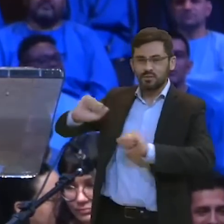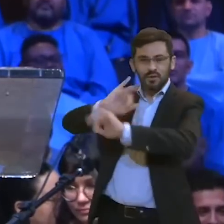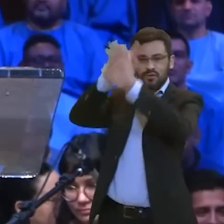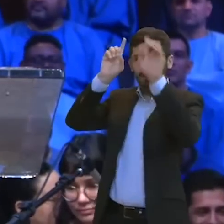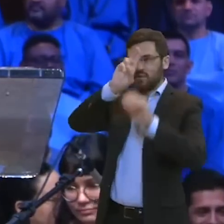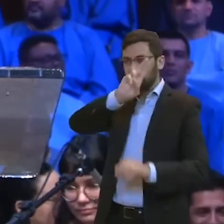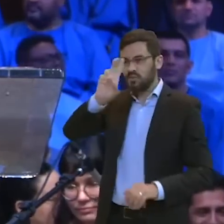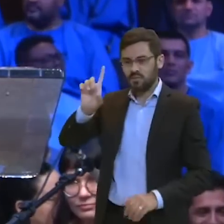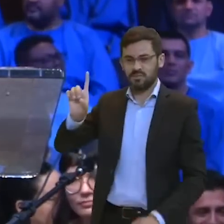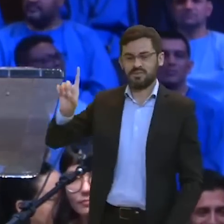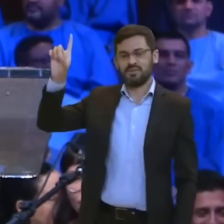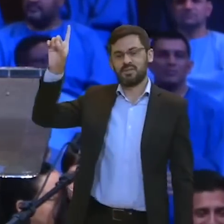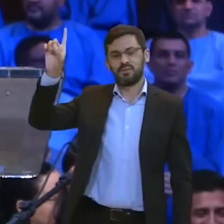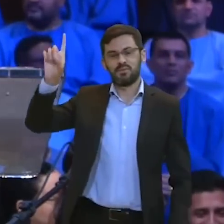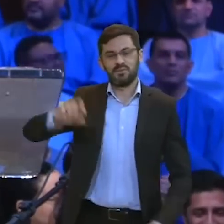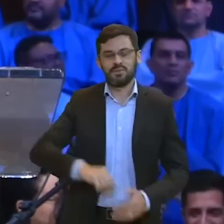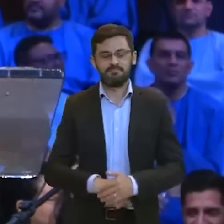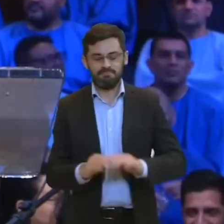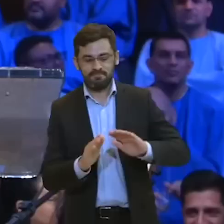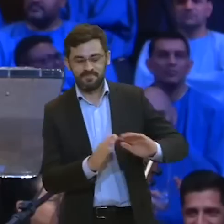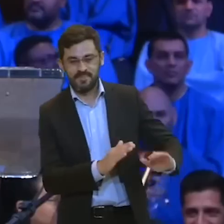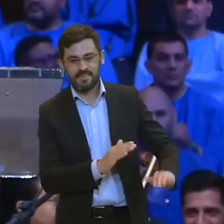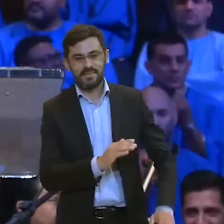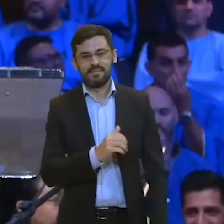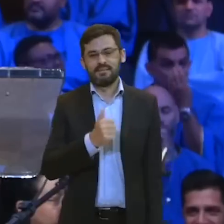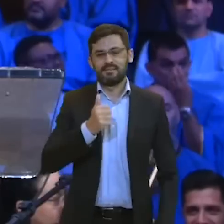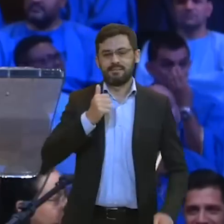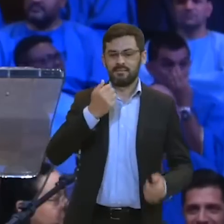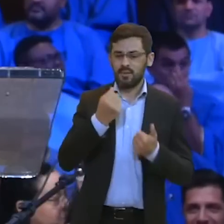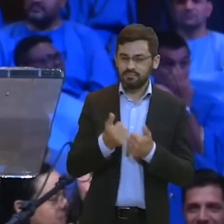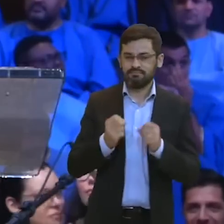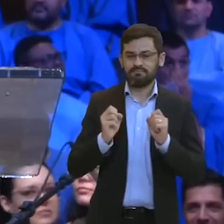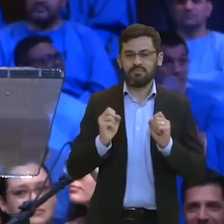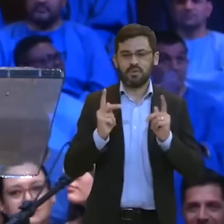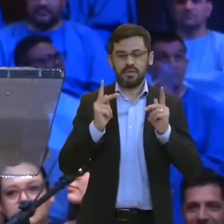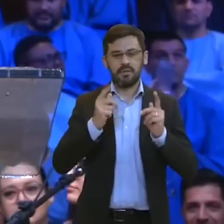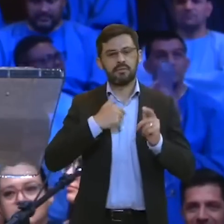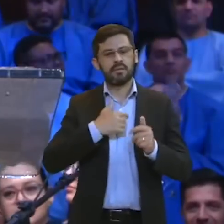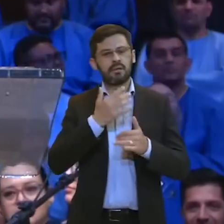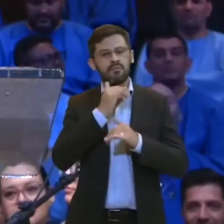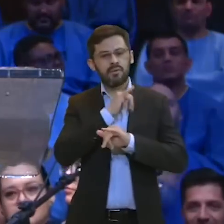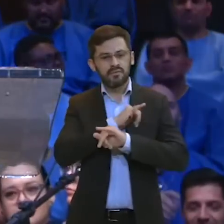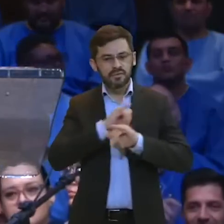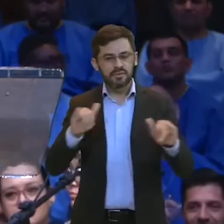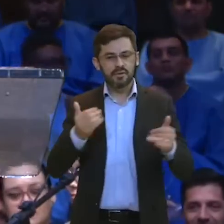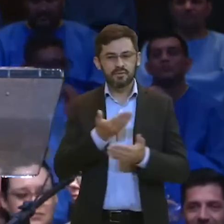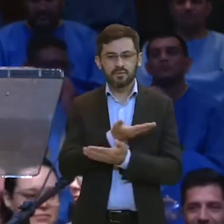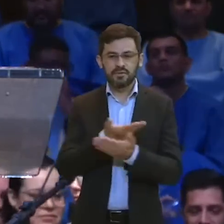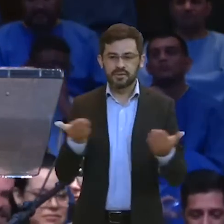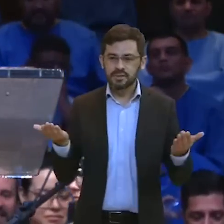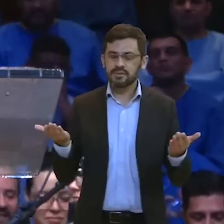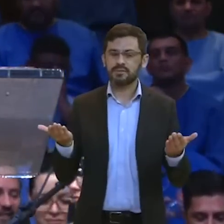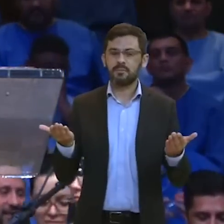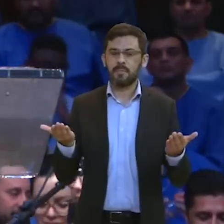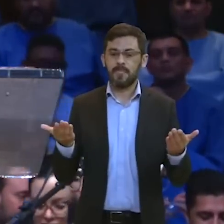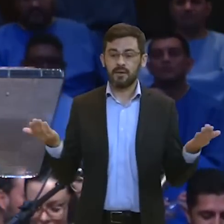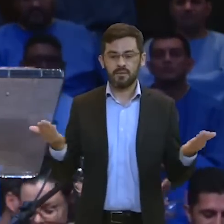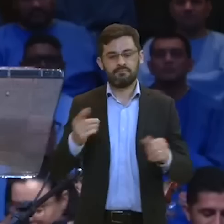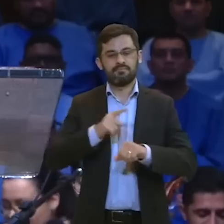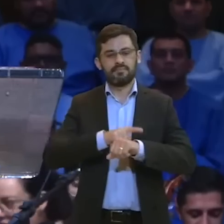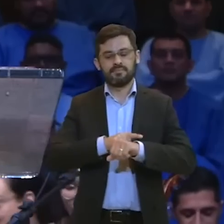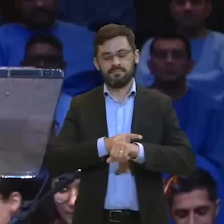nome dele, não é? Muito bem, eu quero dar uma palavra pastoral aqui